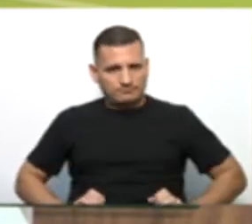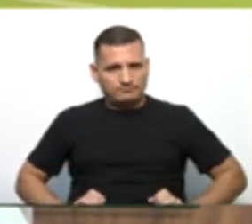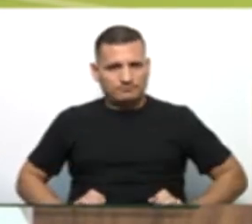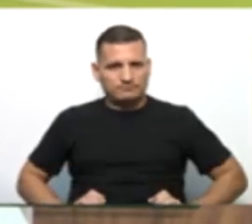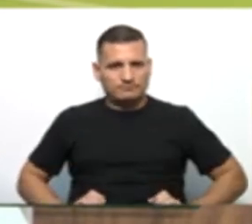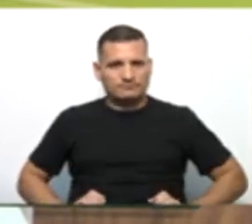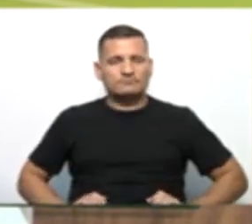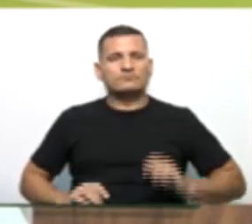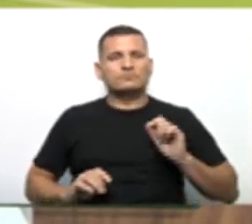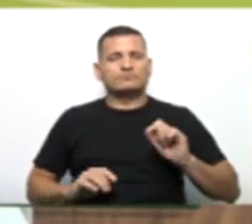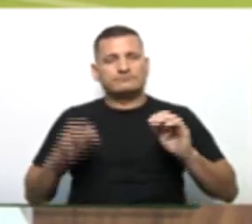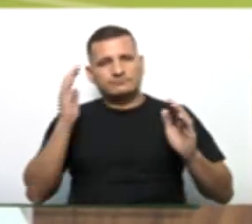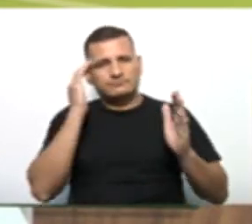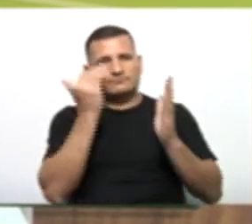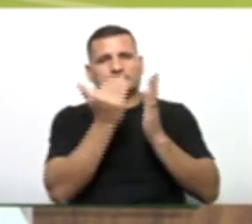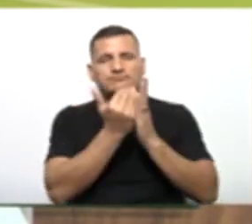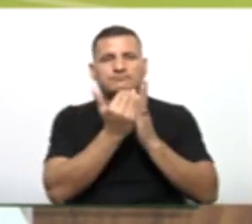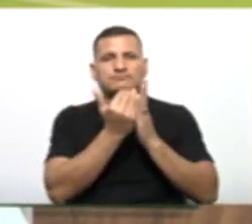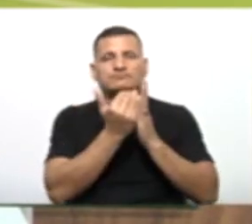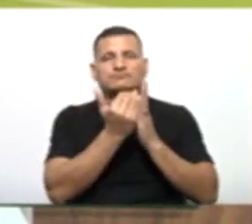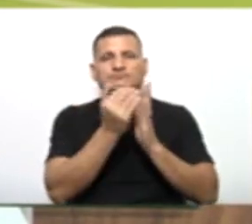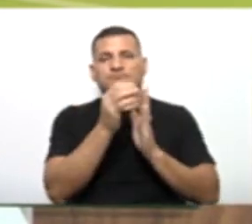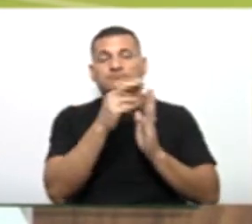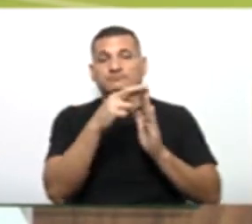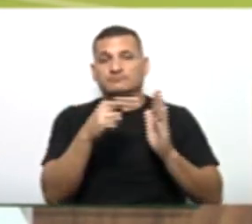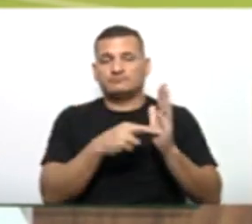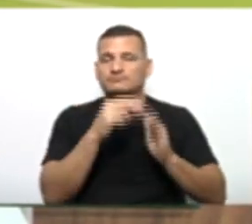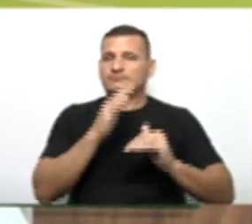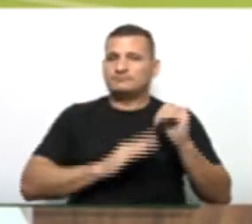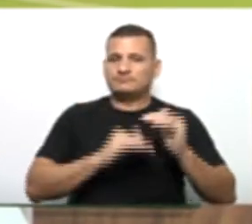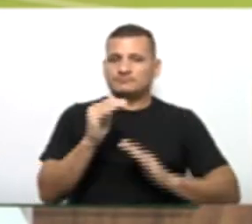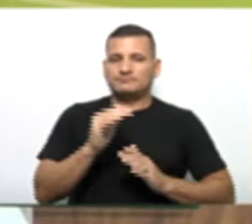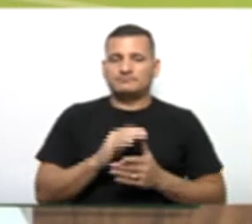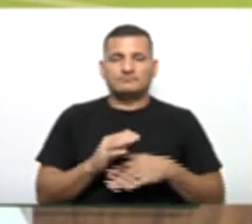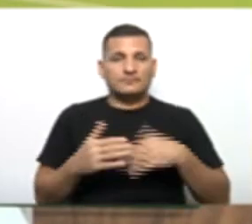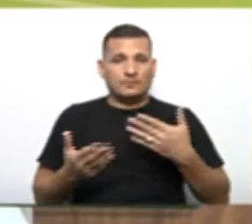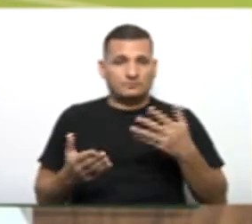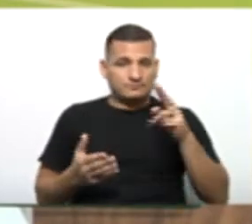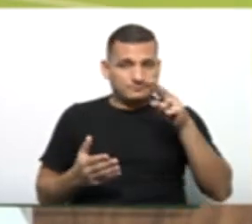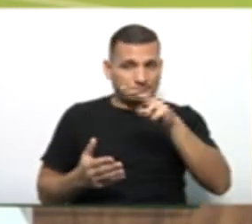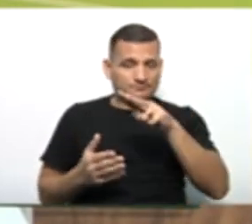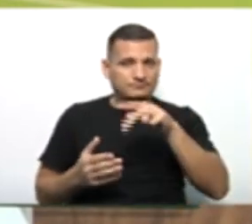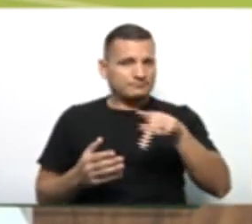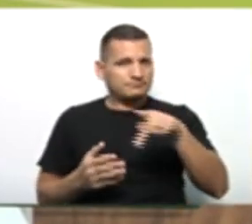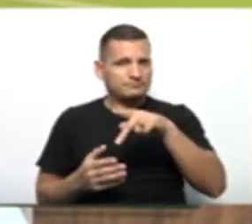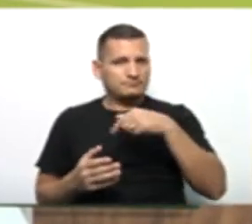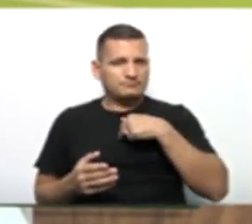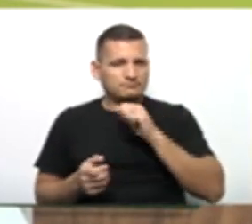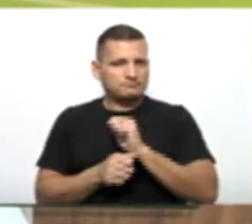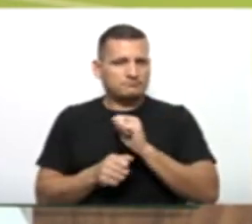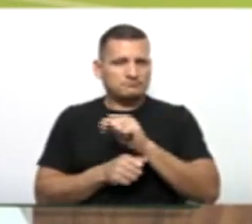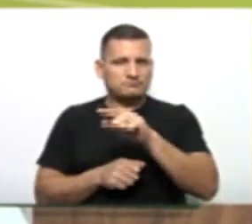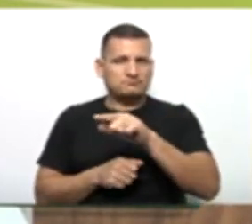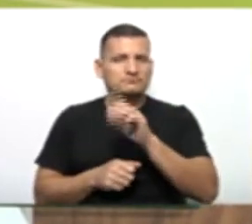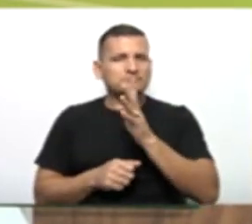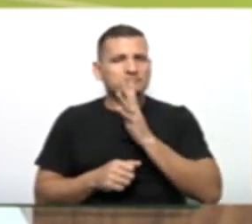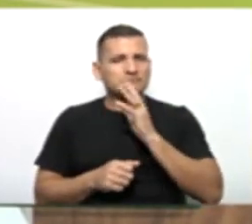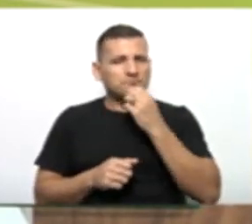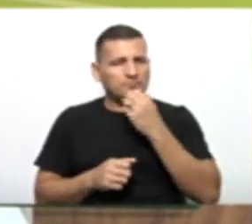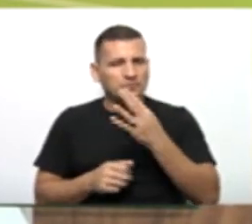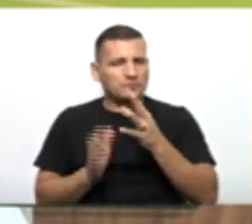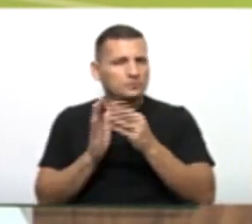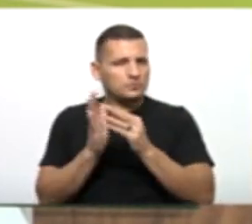postura baseada nos princípios daquela profissão quando eu vejo um professor eu não espero somente que ele conheça bem o